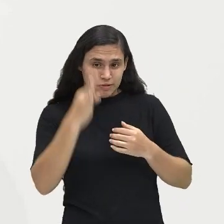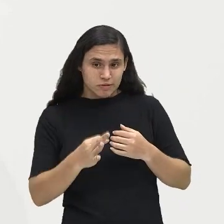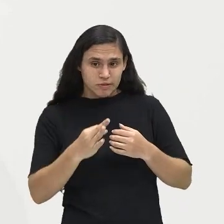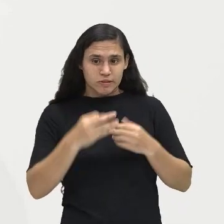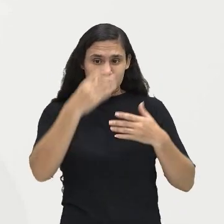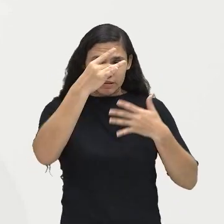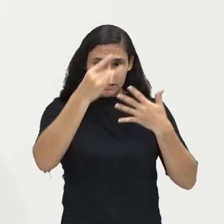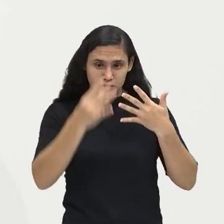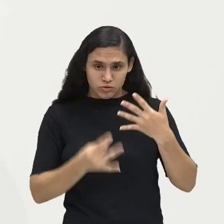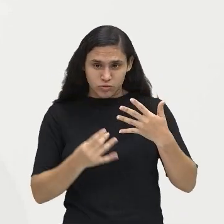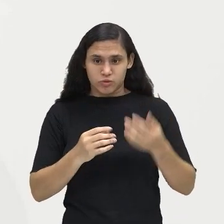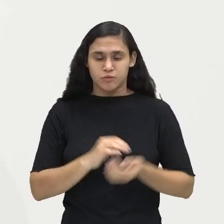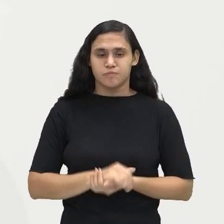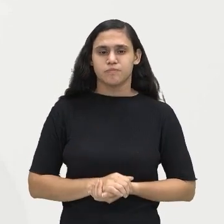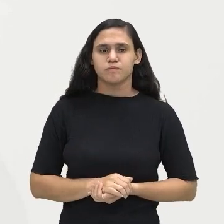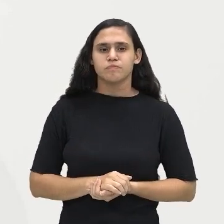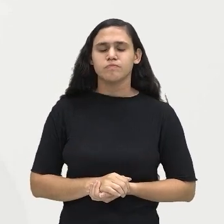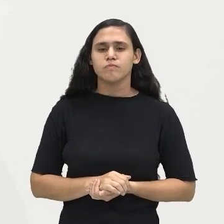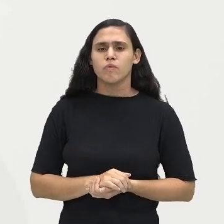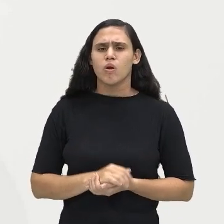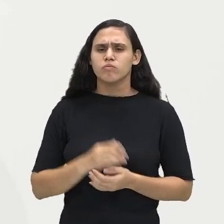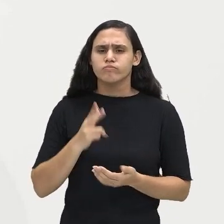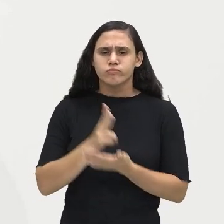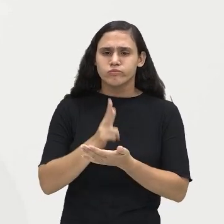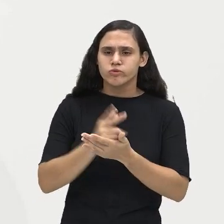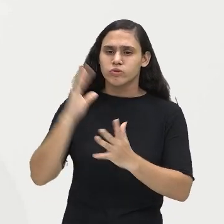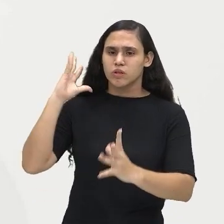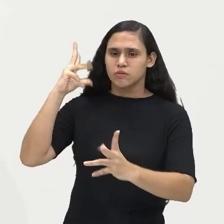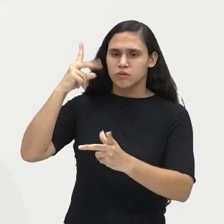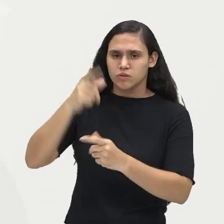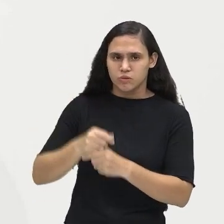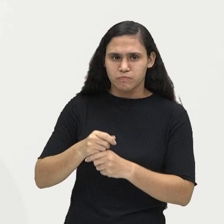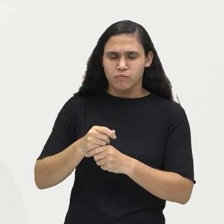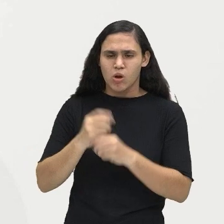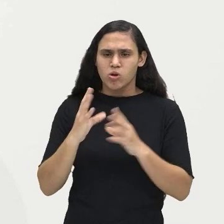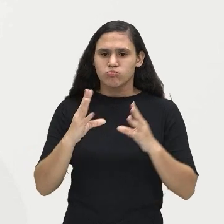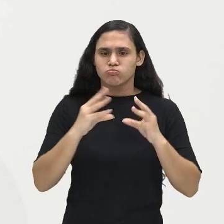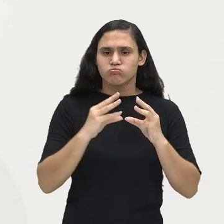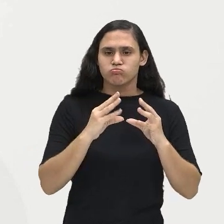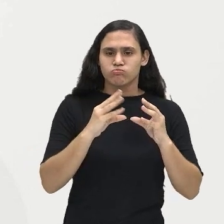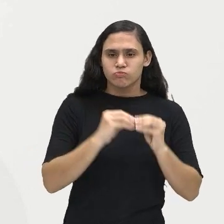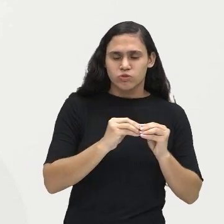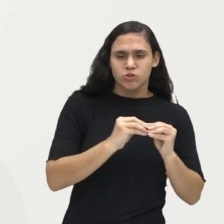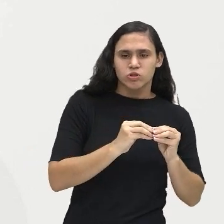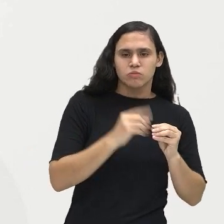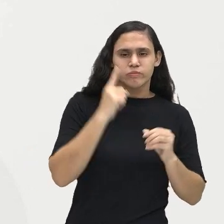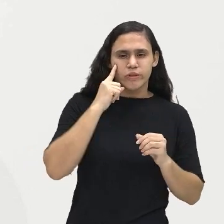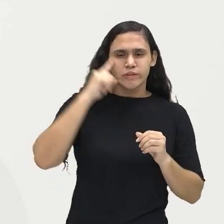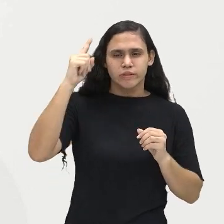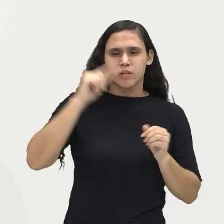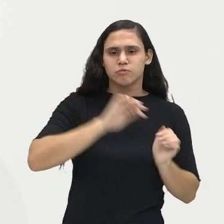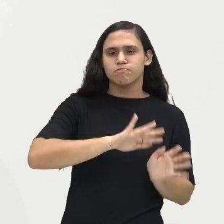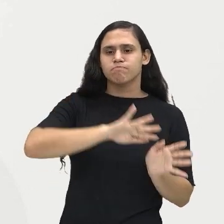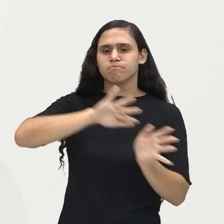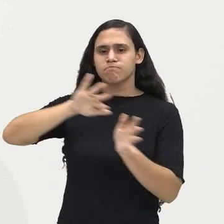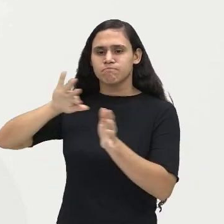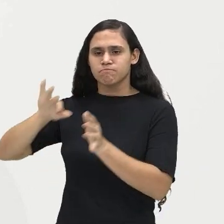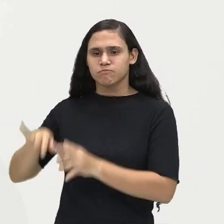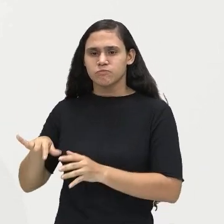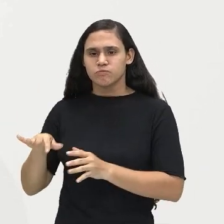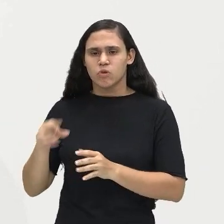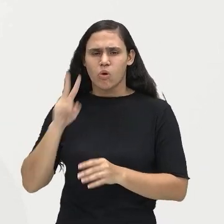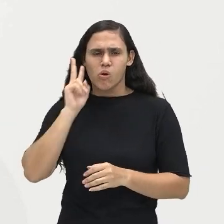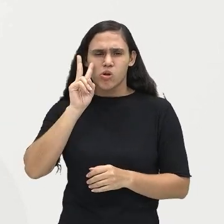nossa revisão. Fechamos então a ideia aí de onde se utiliza os números inteiros. Vamos então relembrar aqui, né,